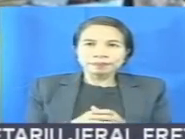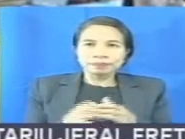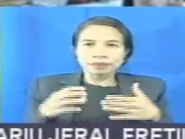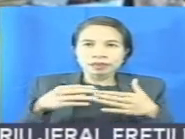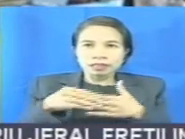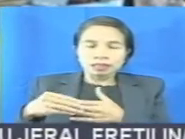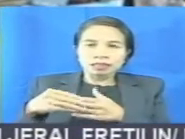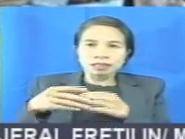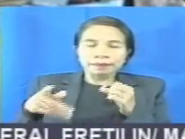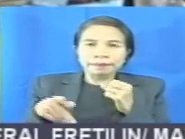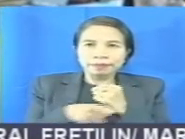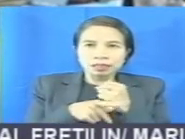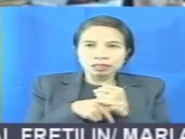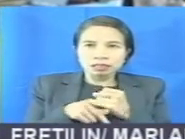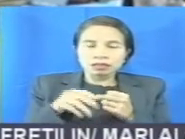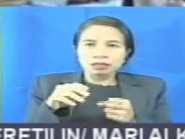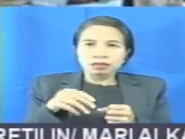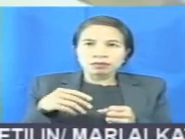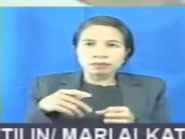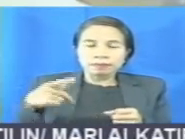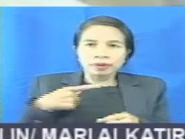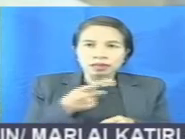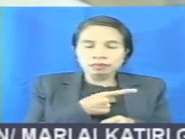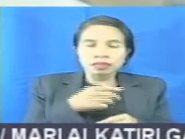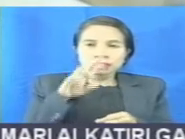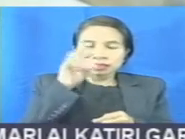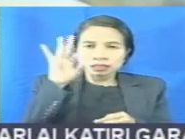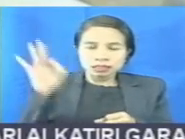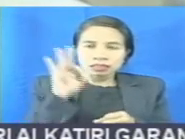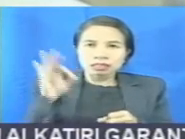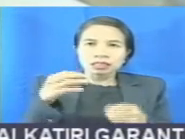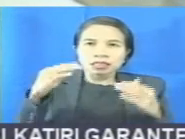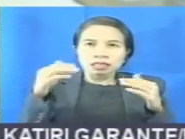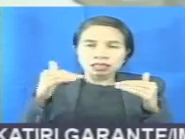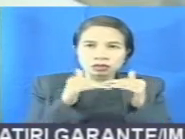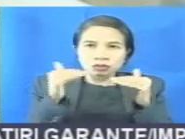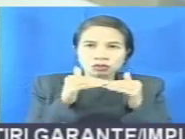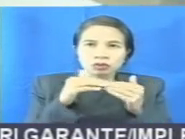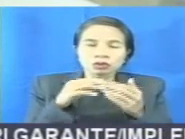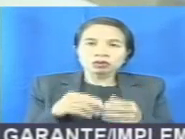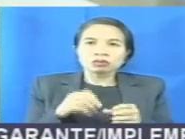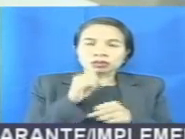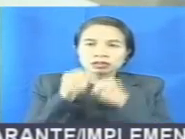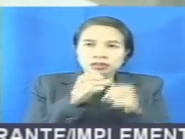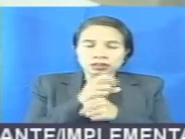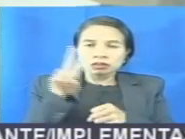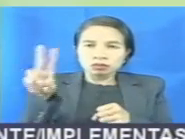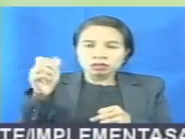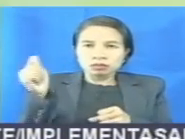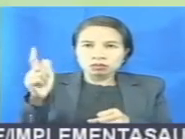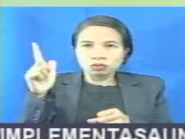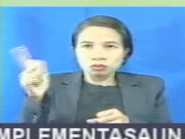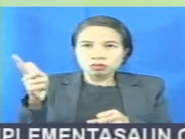Líderes bancada parlamentar sexta-feira né, decidem a agenda plenária ICUS durante tina rin rua Ruanulu e a